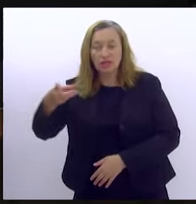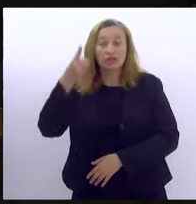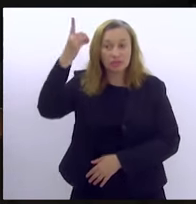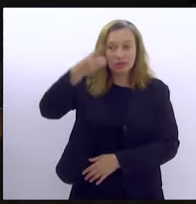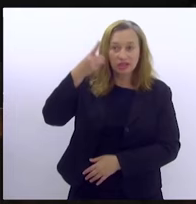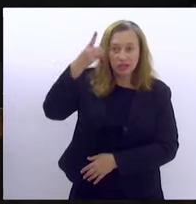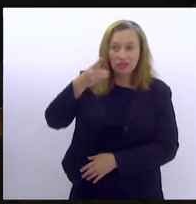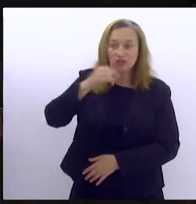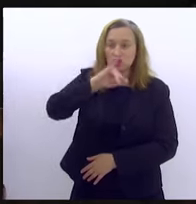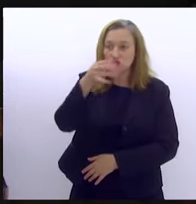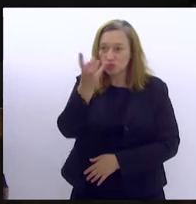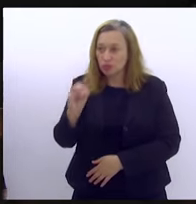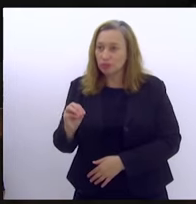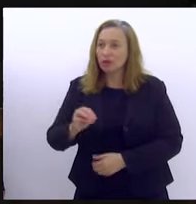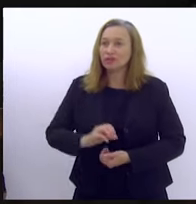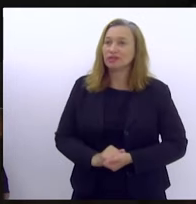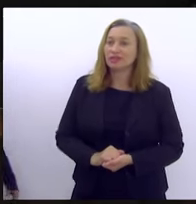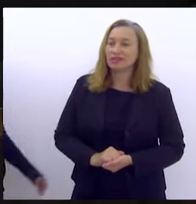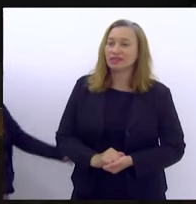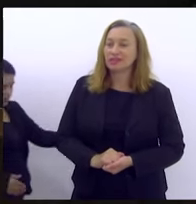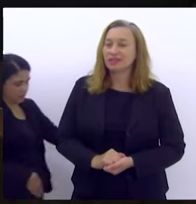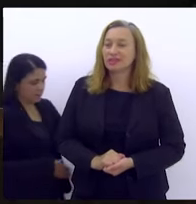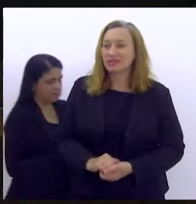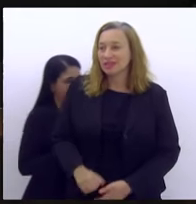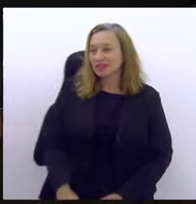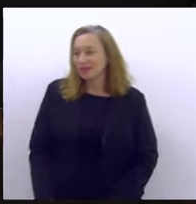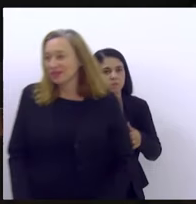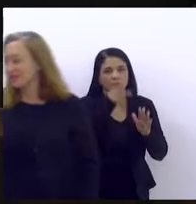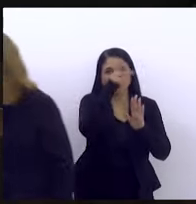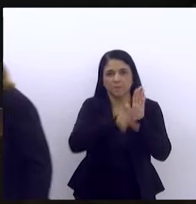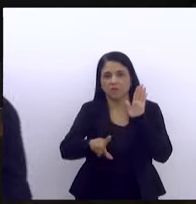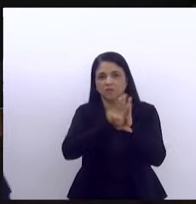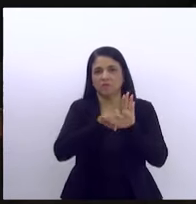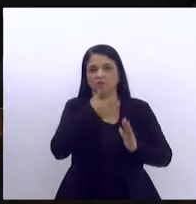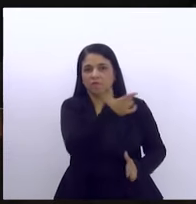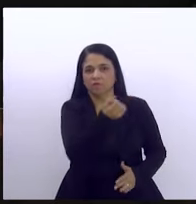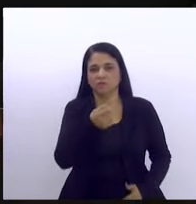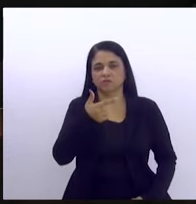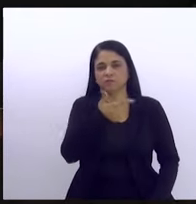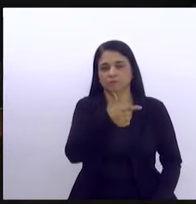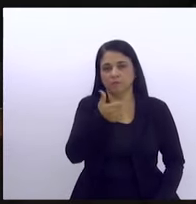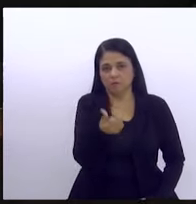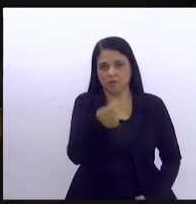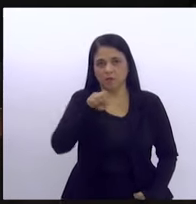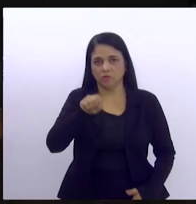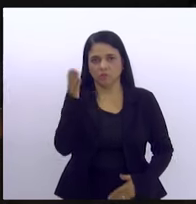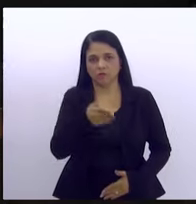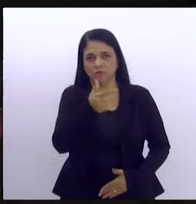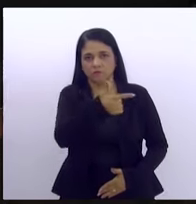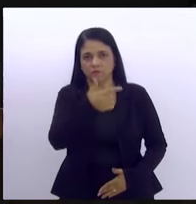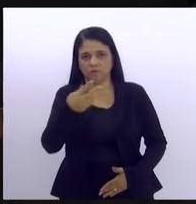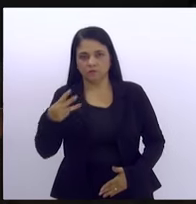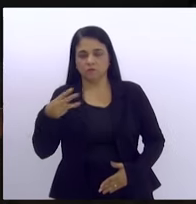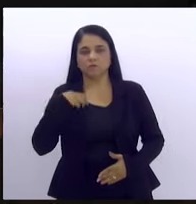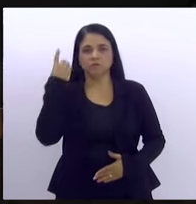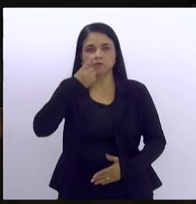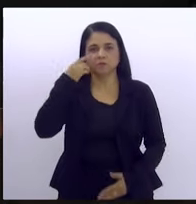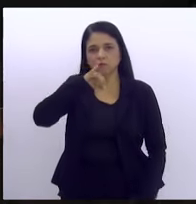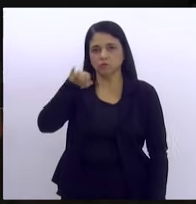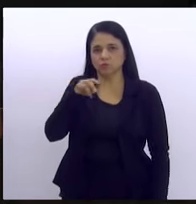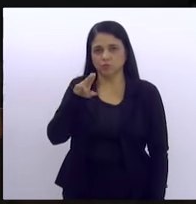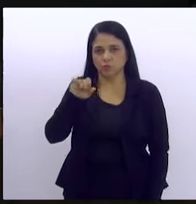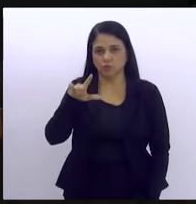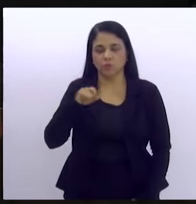deputado Júlio Rocha. O projeto de lei número 2068, de 23, do deputado Júlio Rocha.